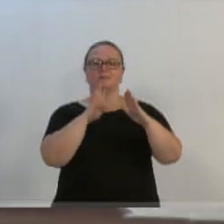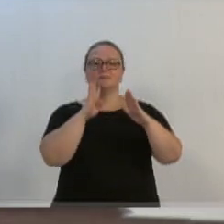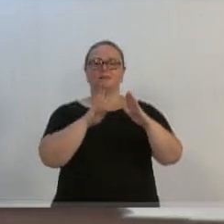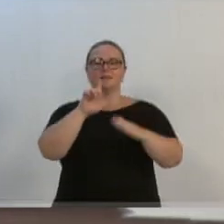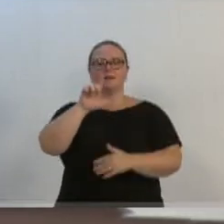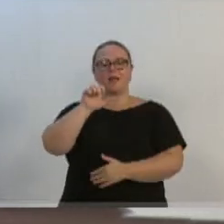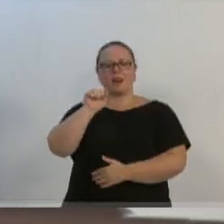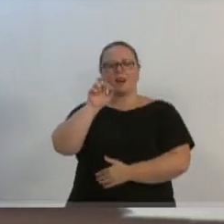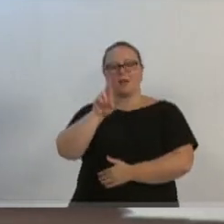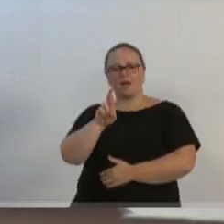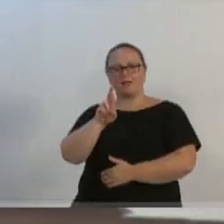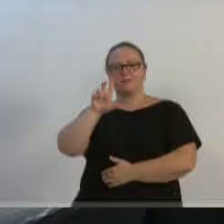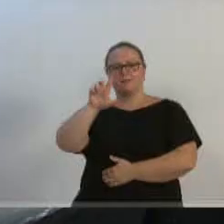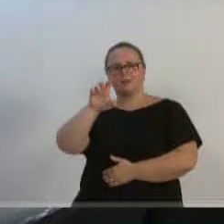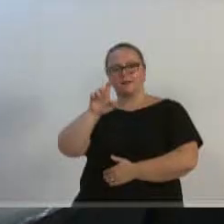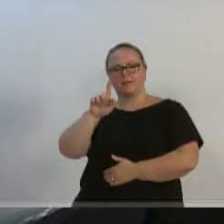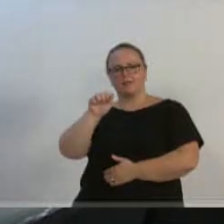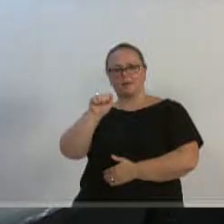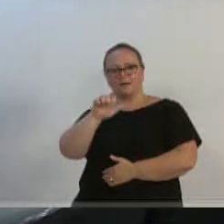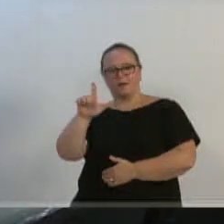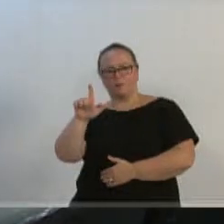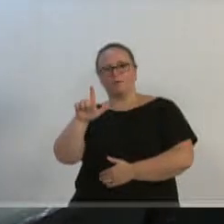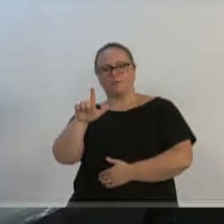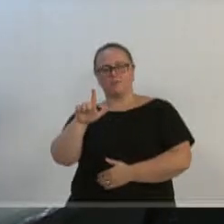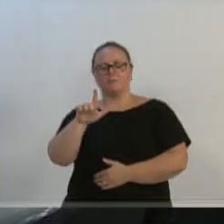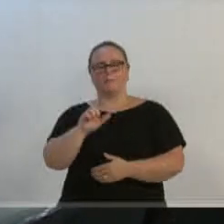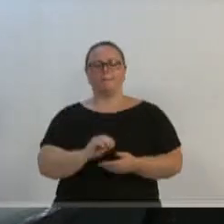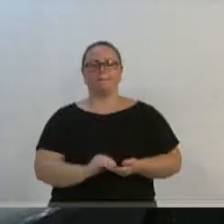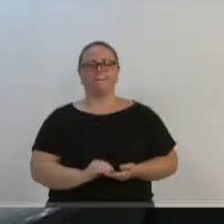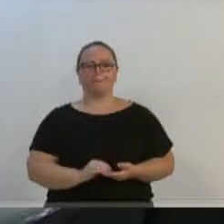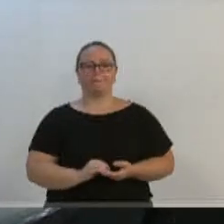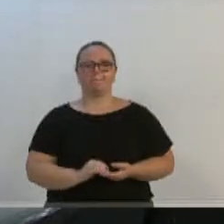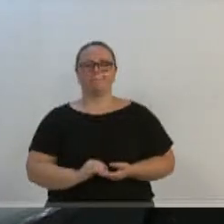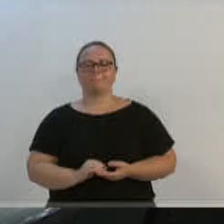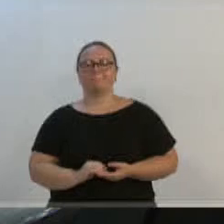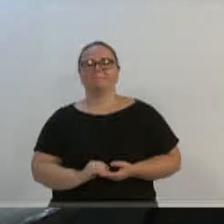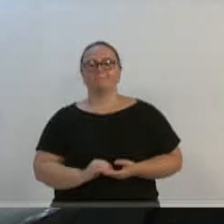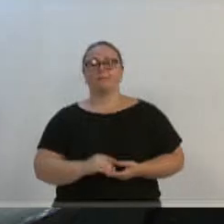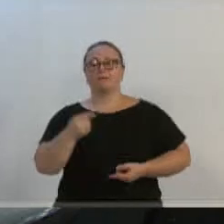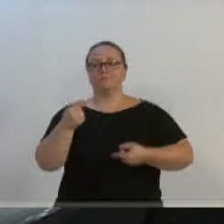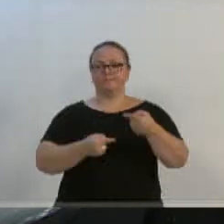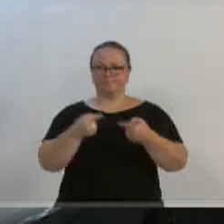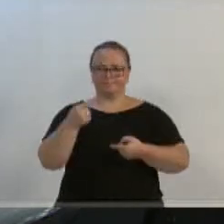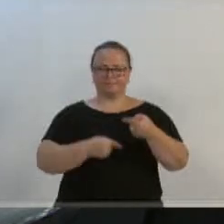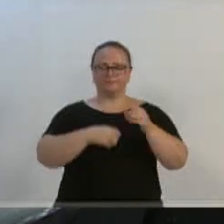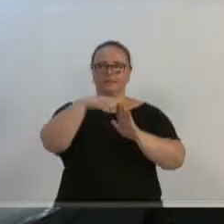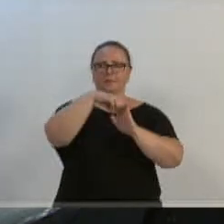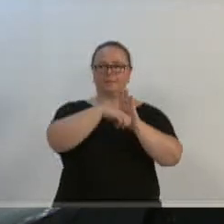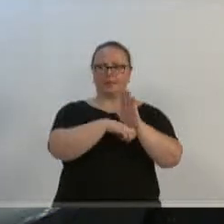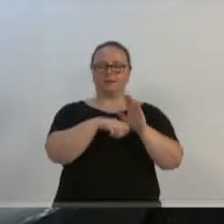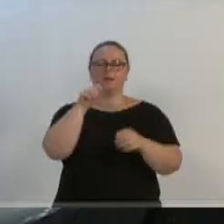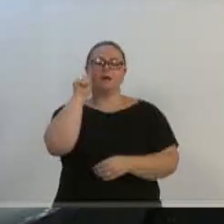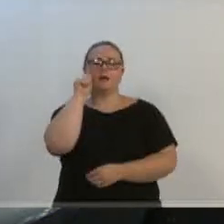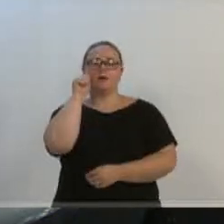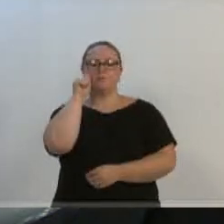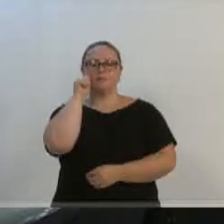Posso... Perfeito. Não, o governo. Em discussão a questão da emenda, vereador Almir Vieira com a